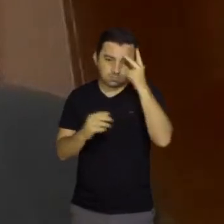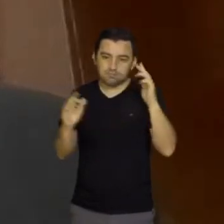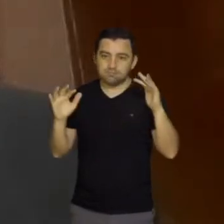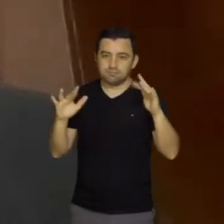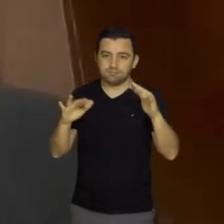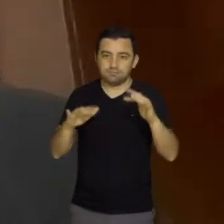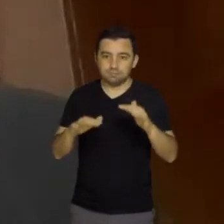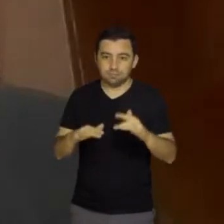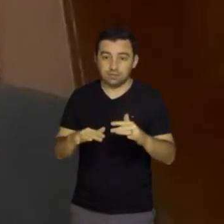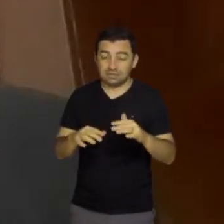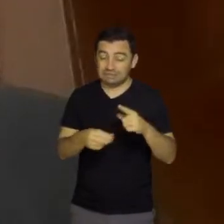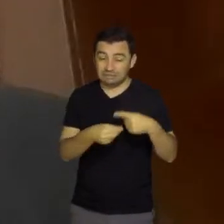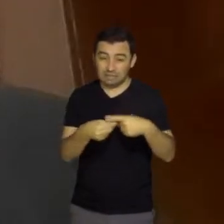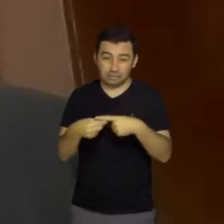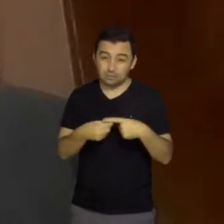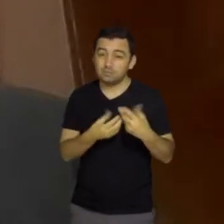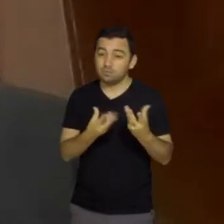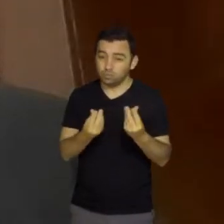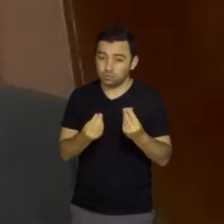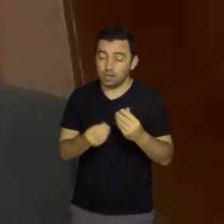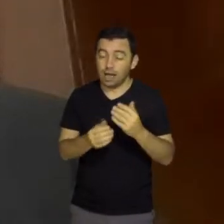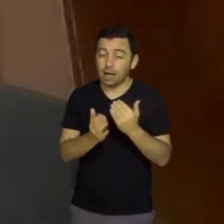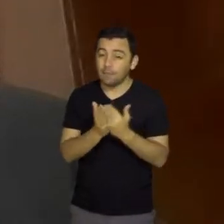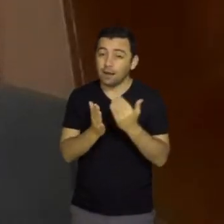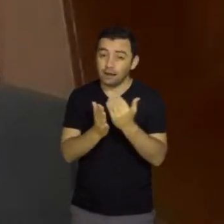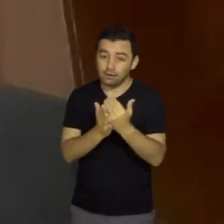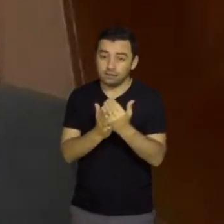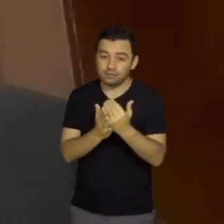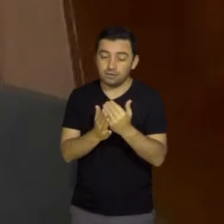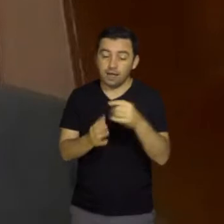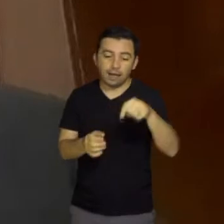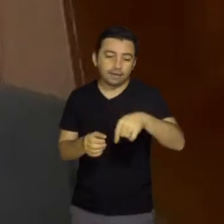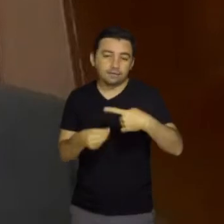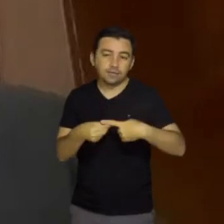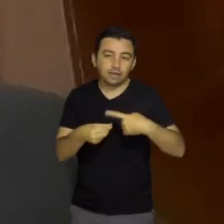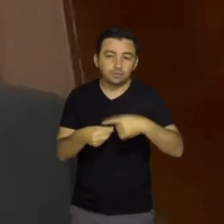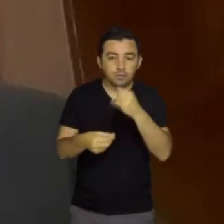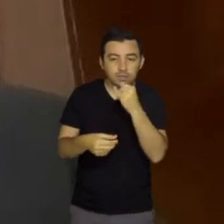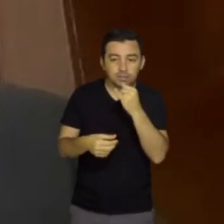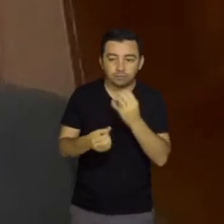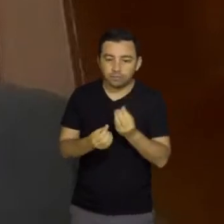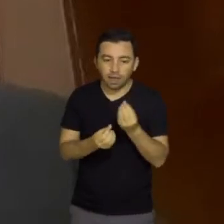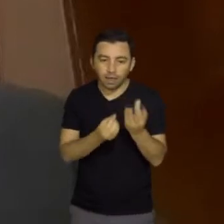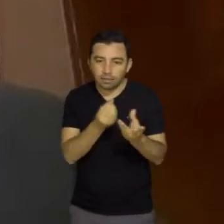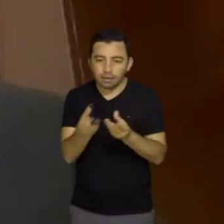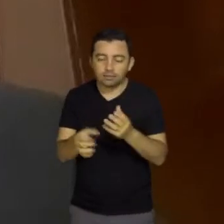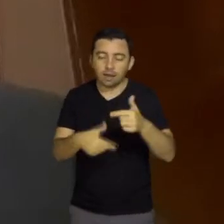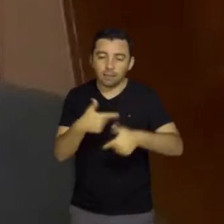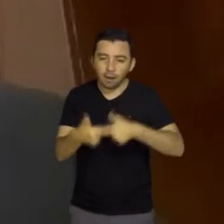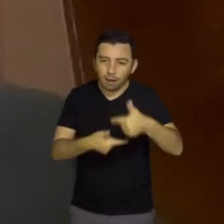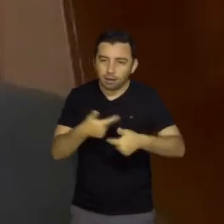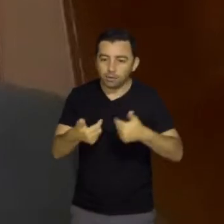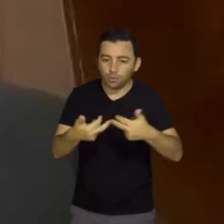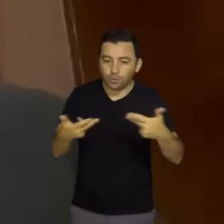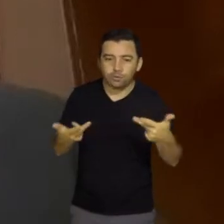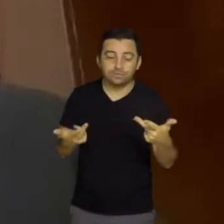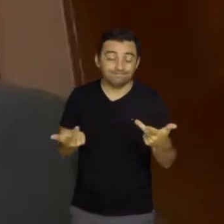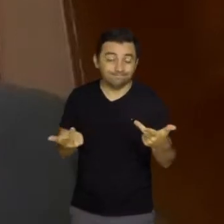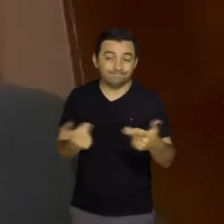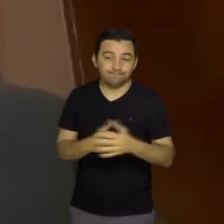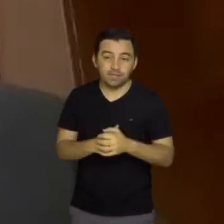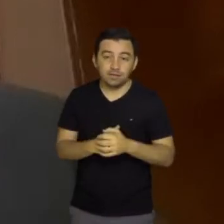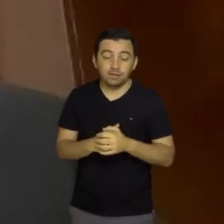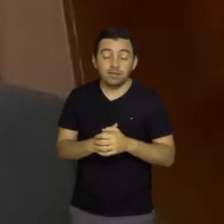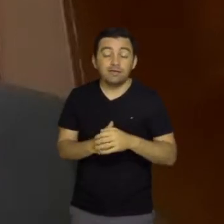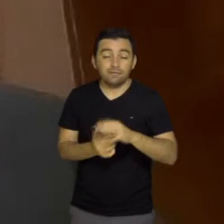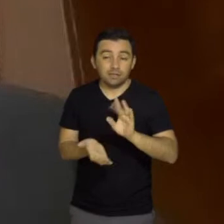muitas cidades, principalmente as que mais oferecem oportunidades de emprego e tal. E, realmente, o